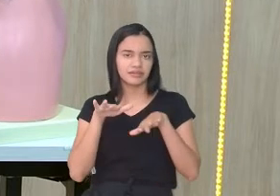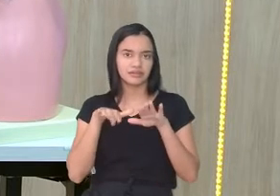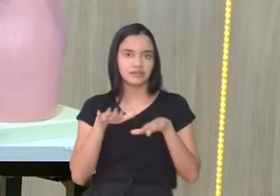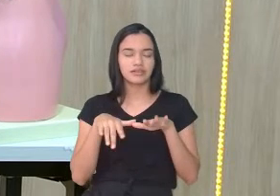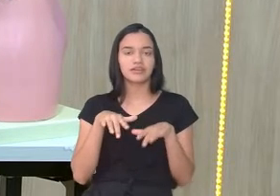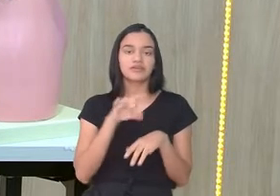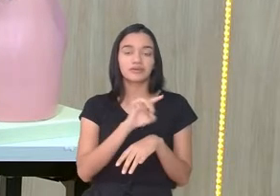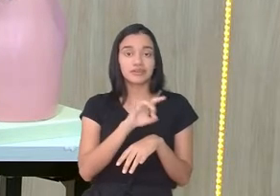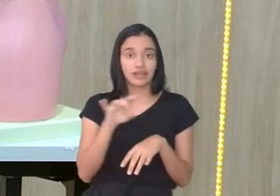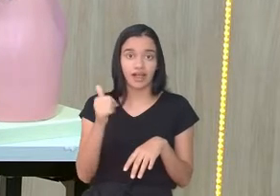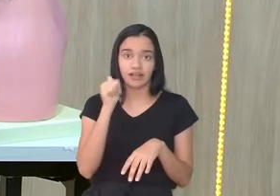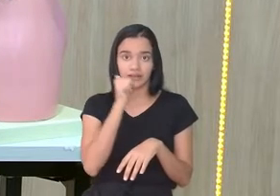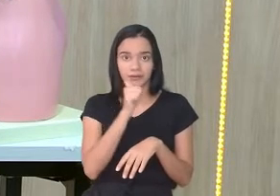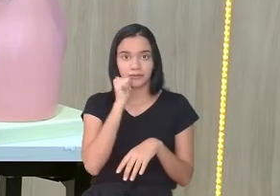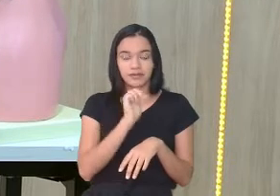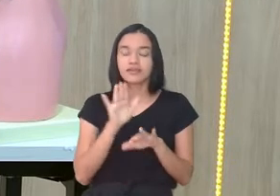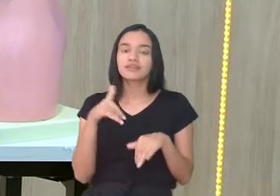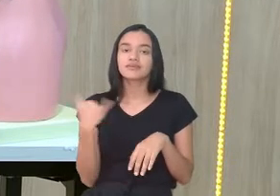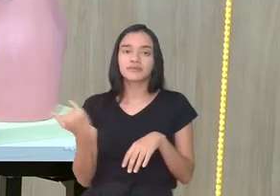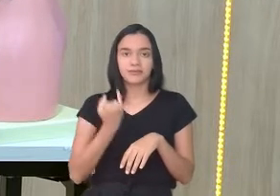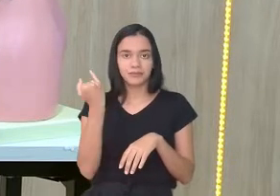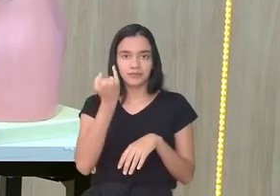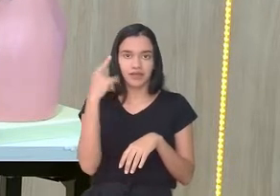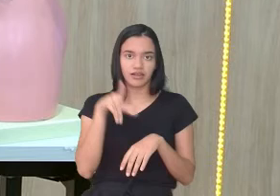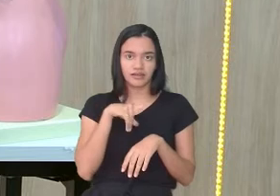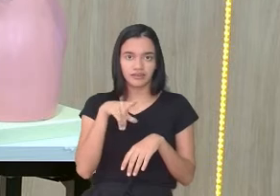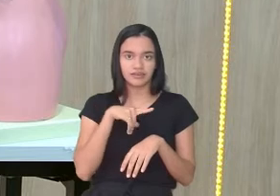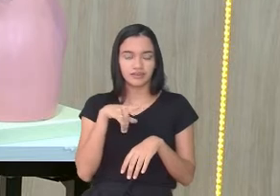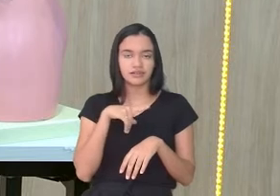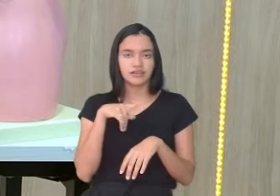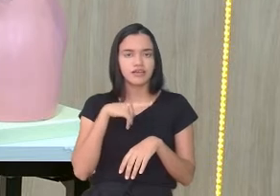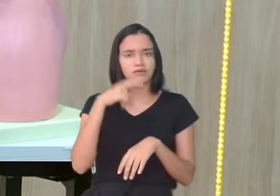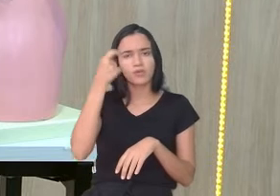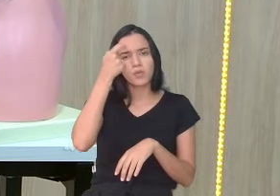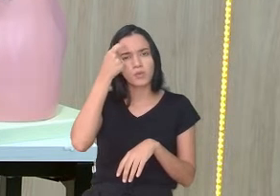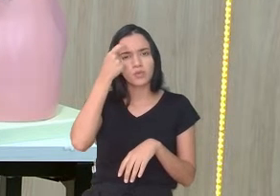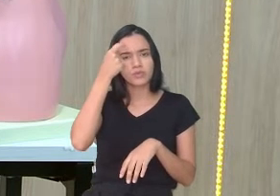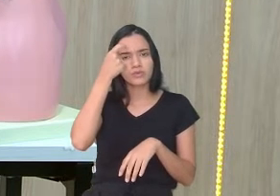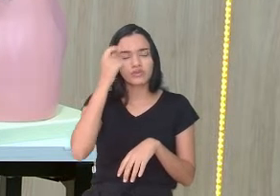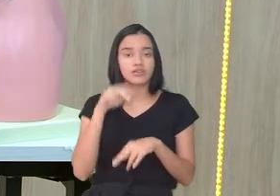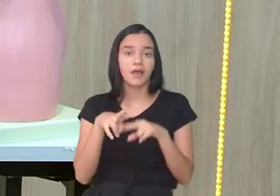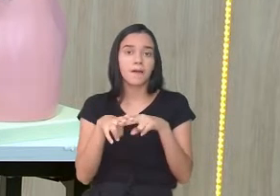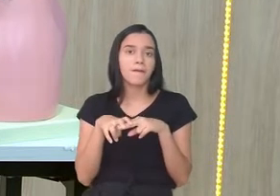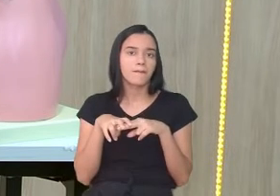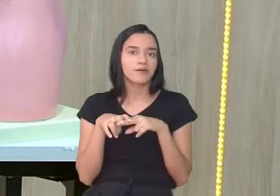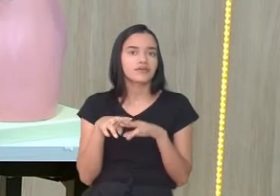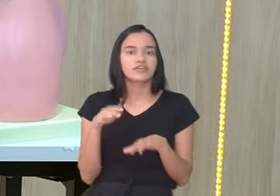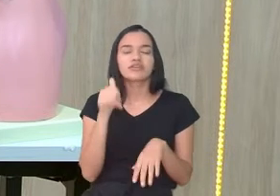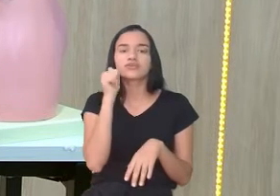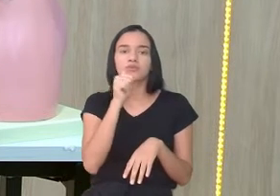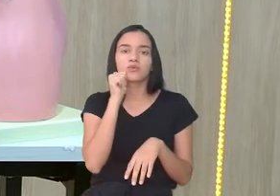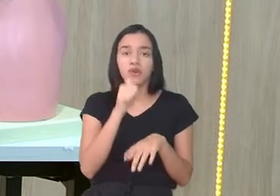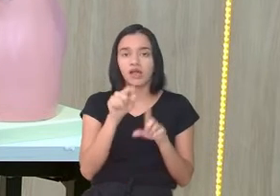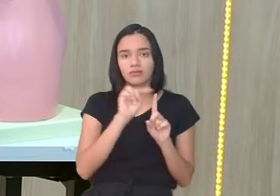cada mulher. Então, é importante ter essa consciência, né? Por isso que, às vezes, a mulher está grávida, quando ela